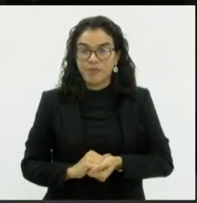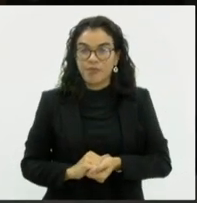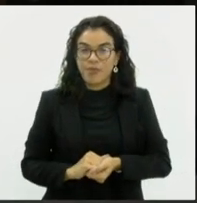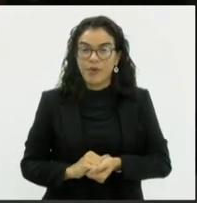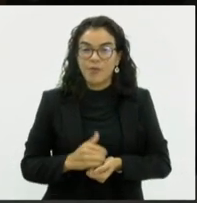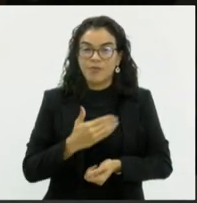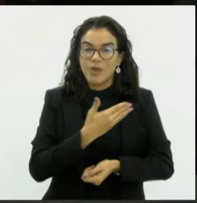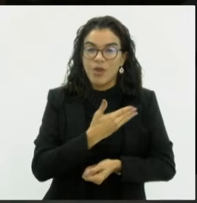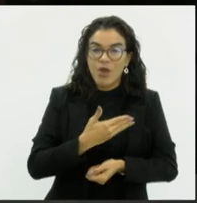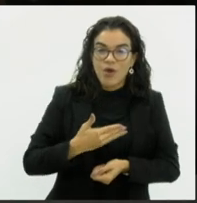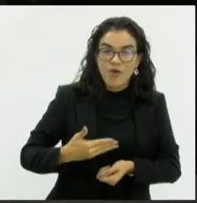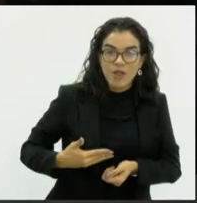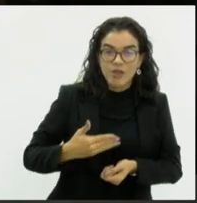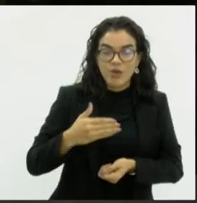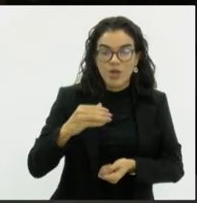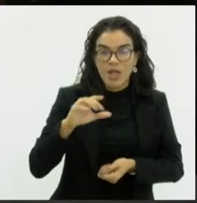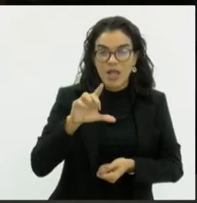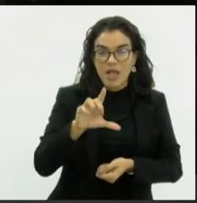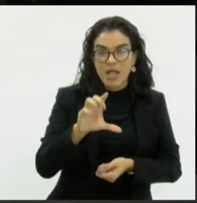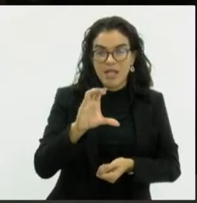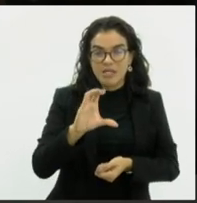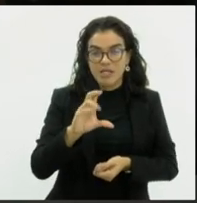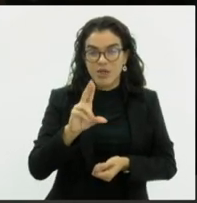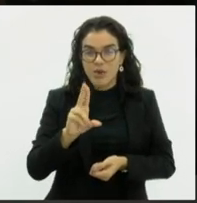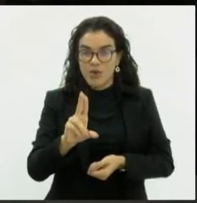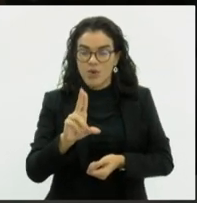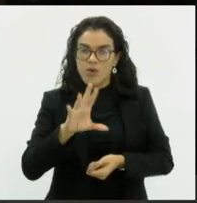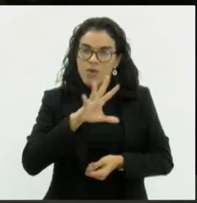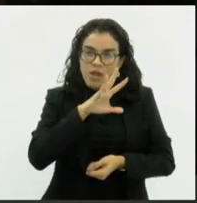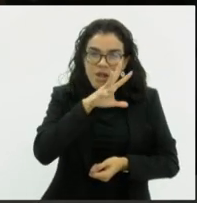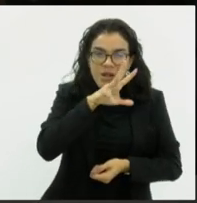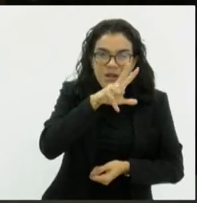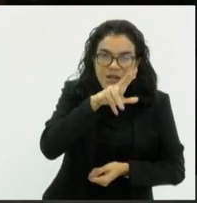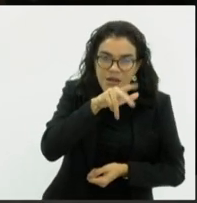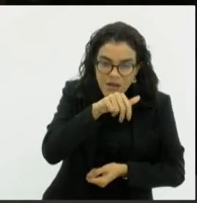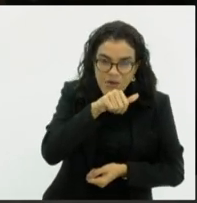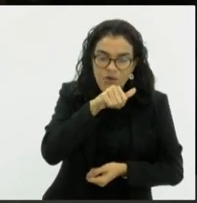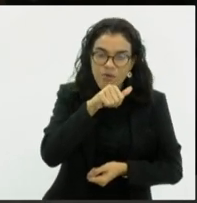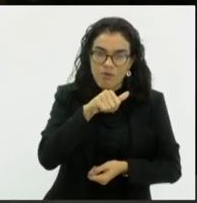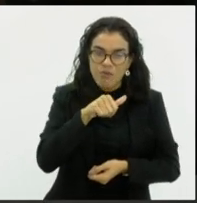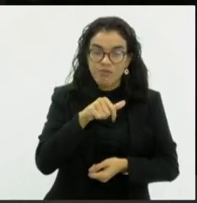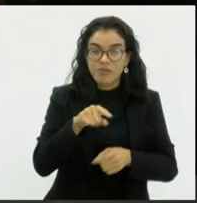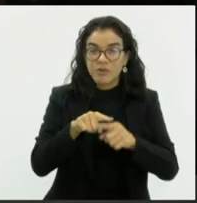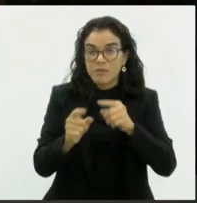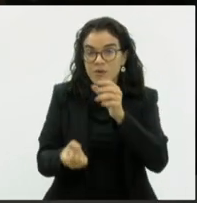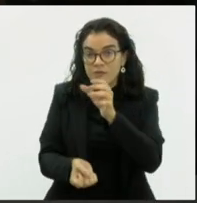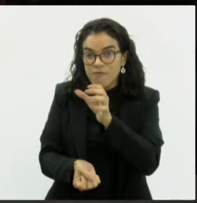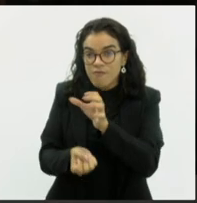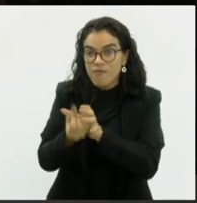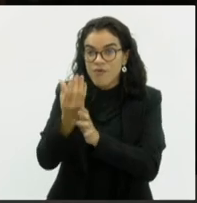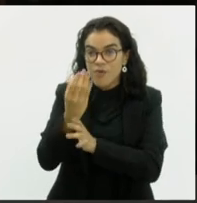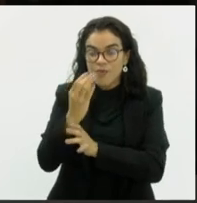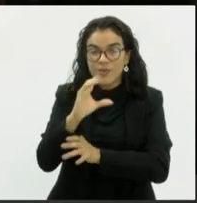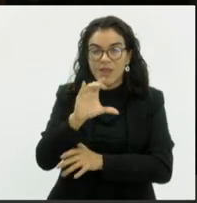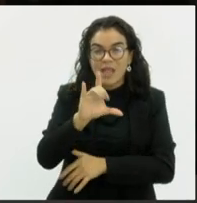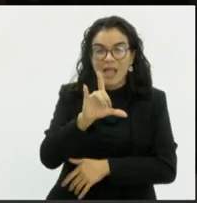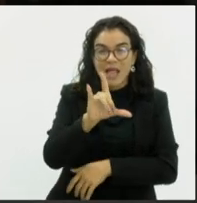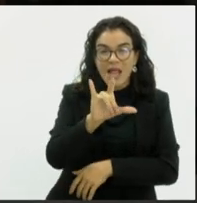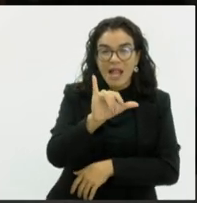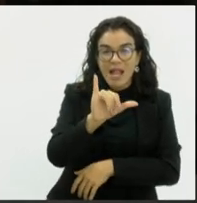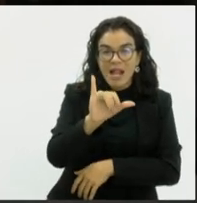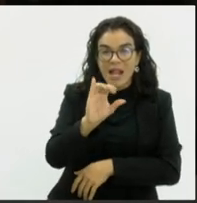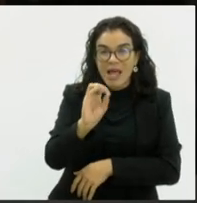Distrito LC1, do berço de leonismo do Brasil, fundadora do Live Clubes do